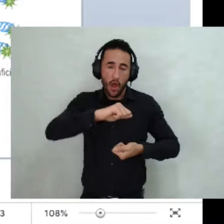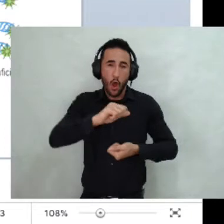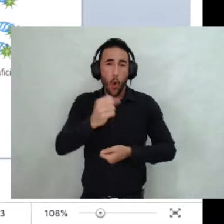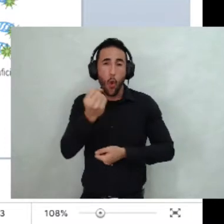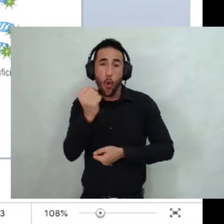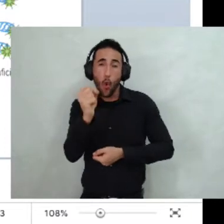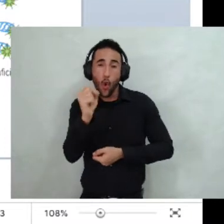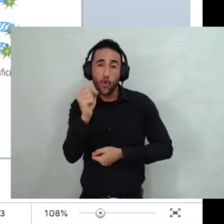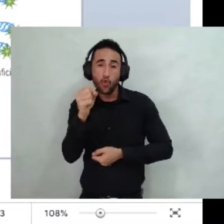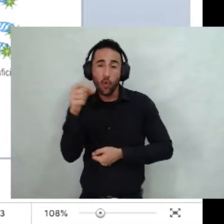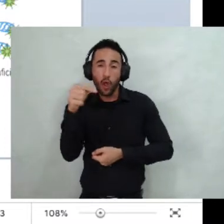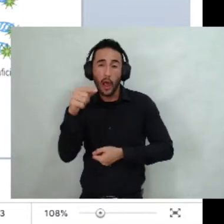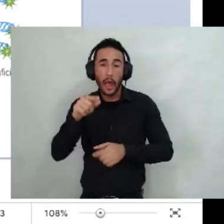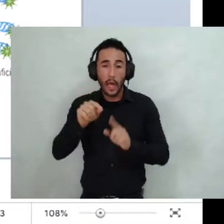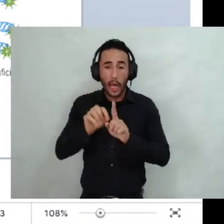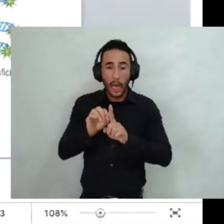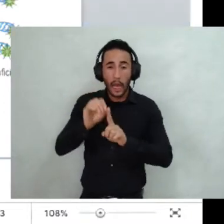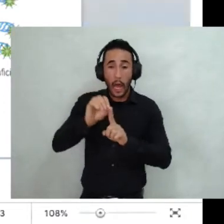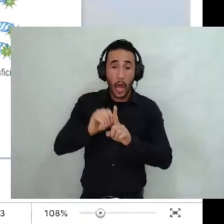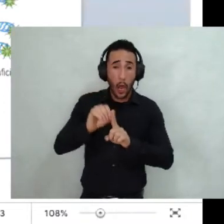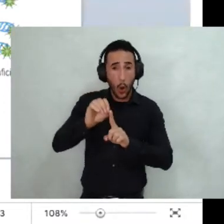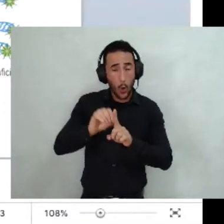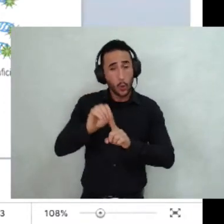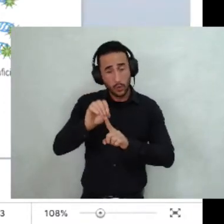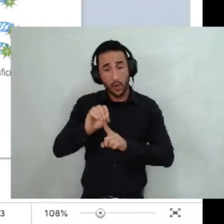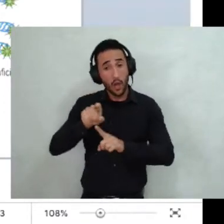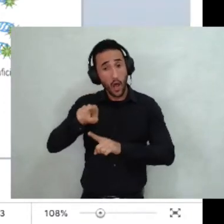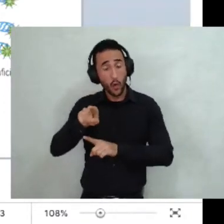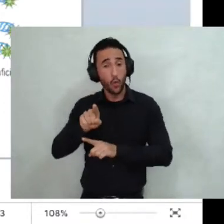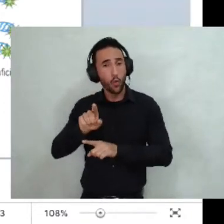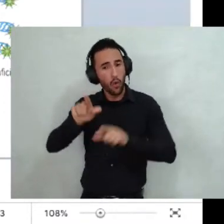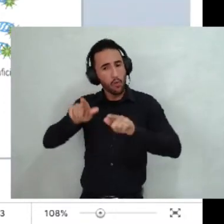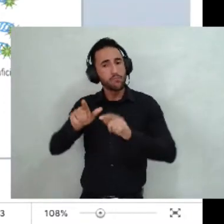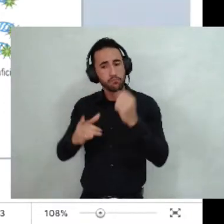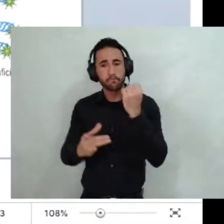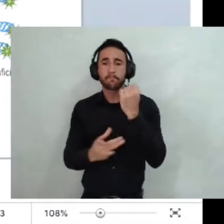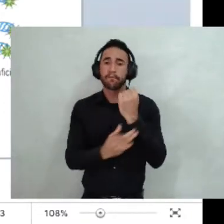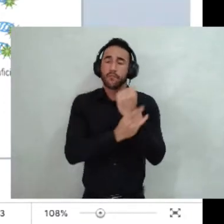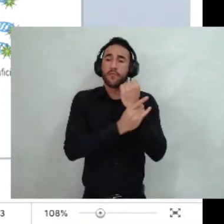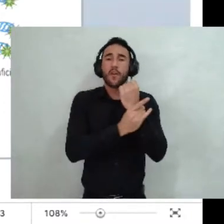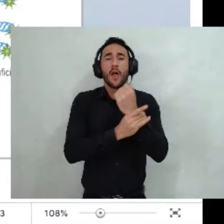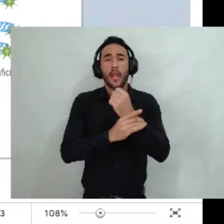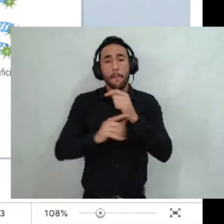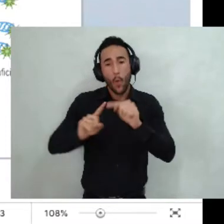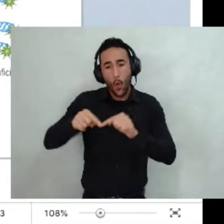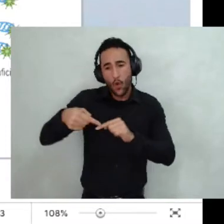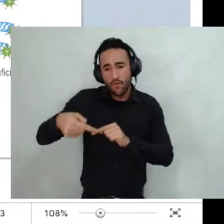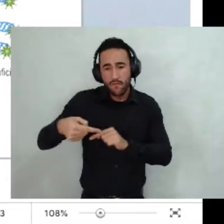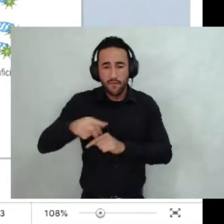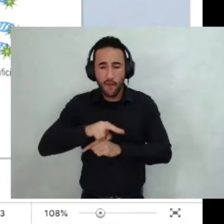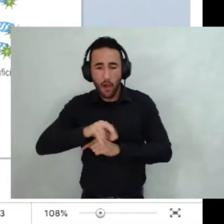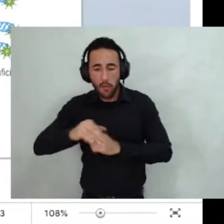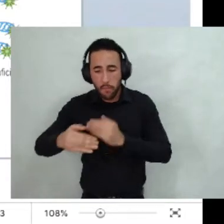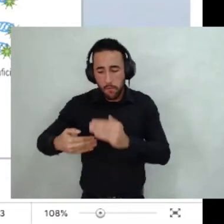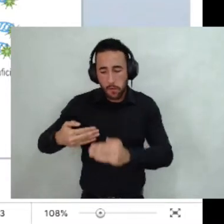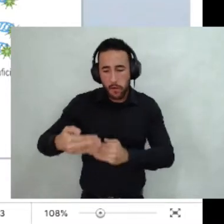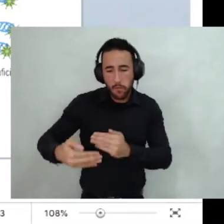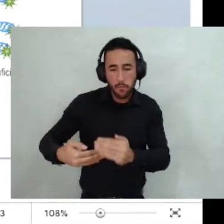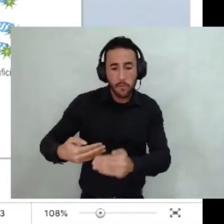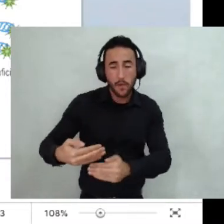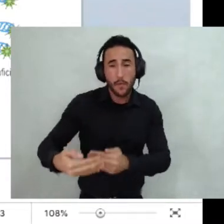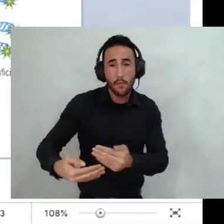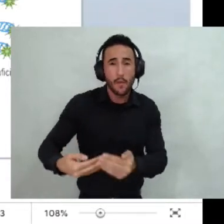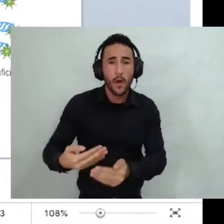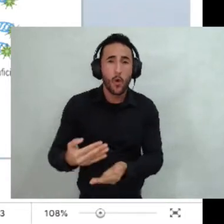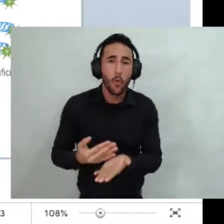laboratório, então, nós, numa cabine de segurança, começamos a processar essa amostra, o processamento inicial, extração,